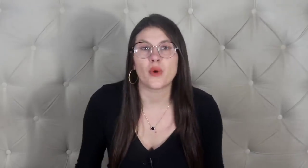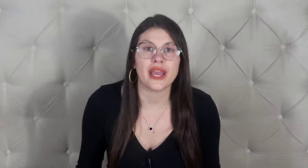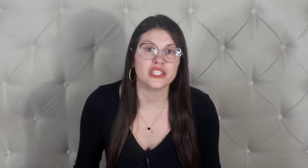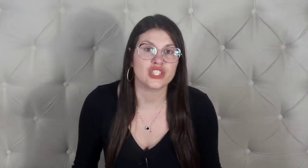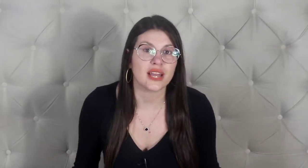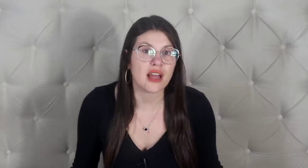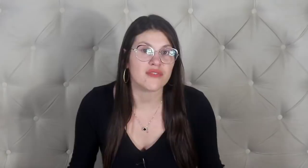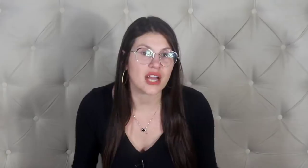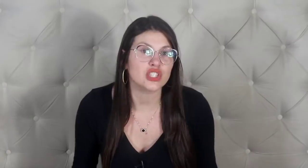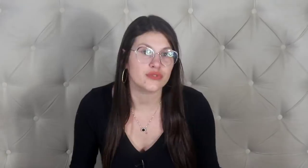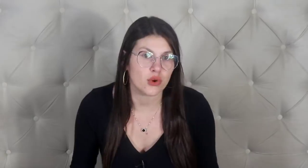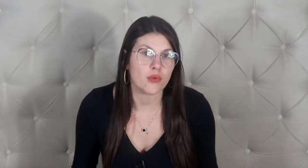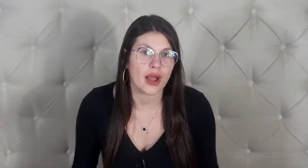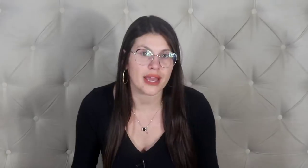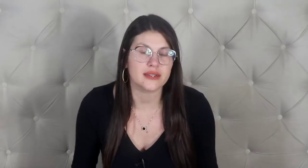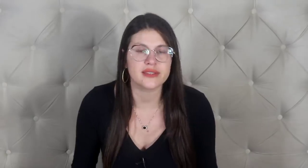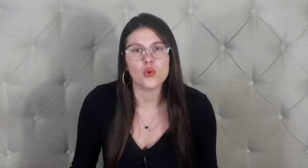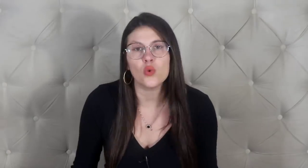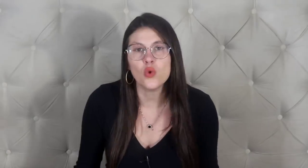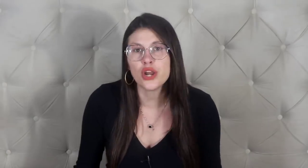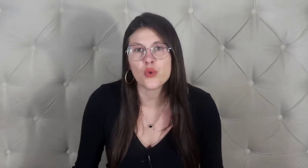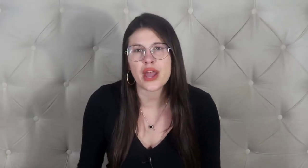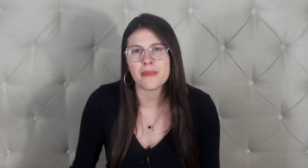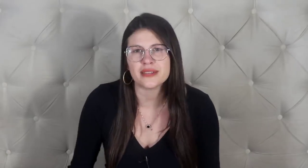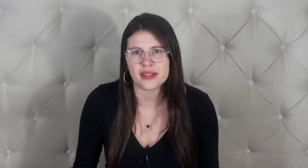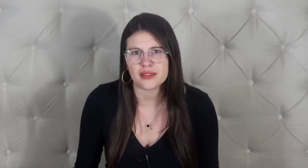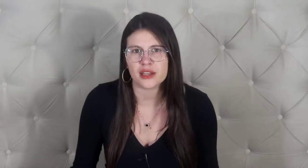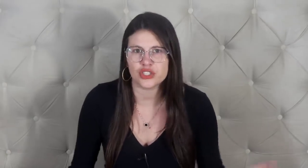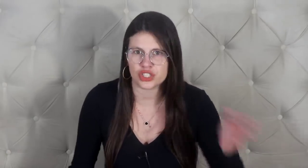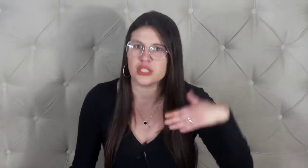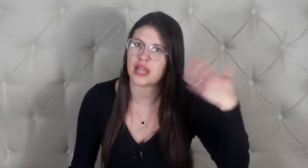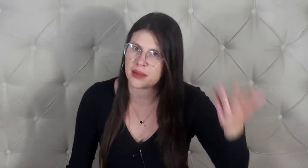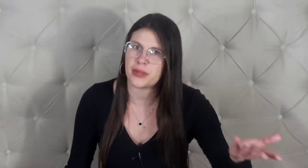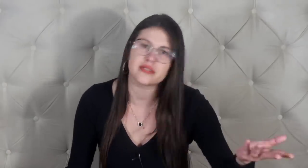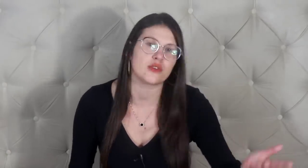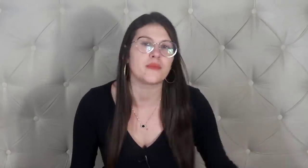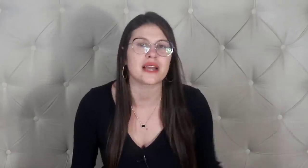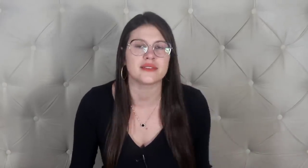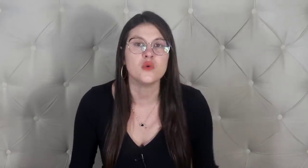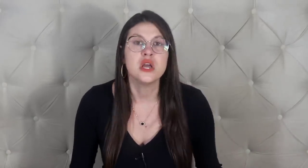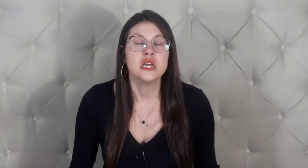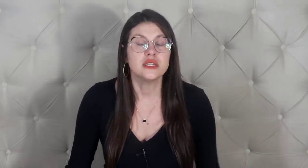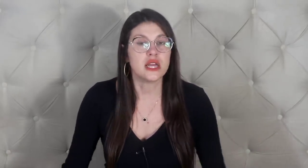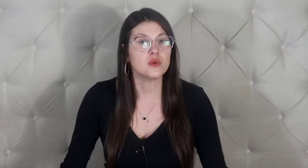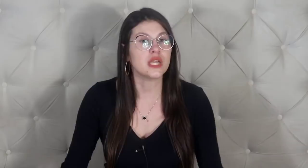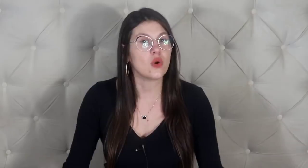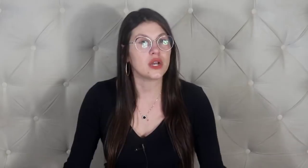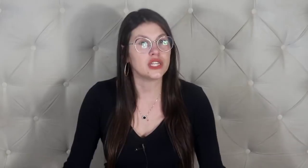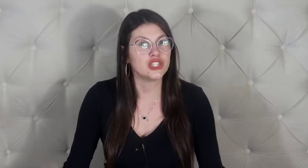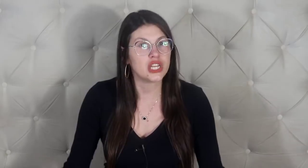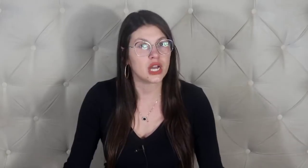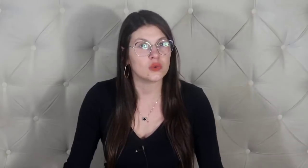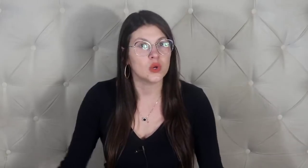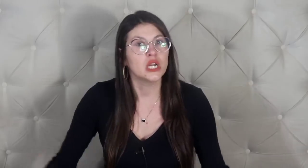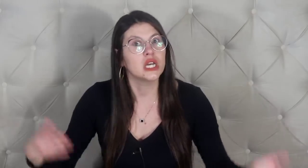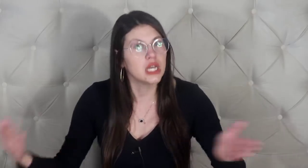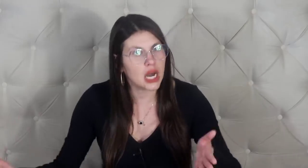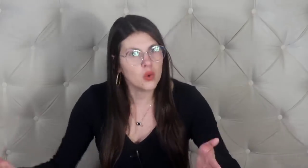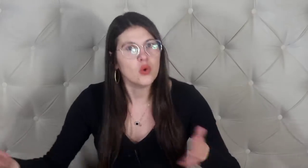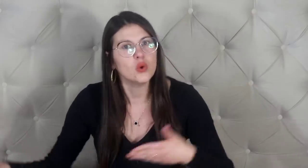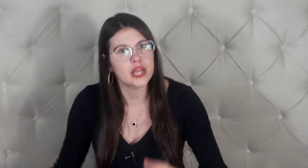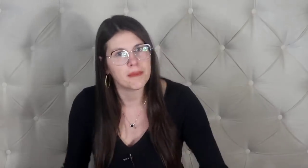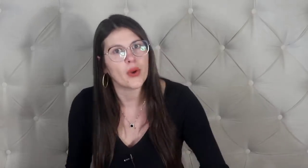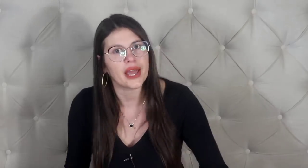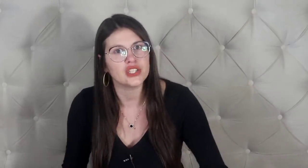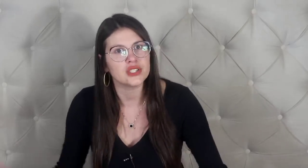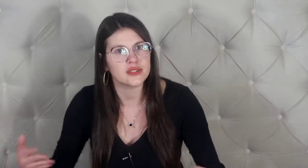dizendo ao depoente que a Davat informou a eles que o único representante da empresa no Brasil seria o senhor Cristiano,